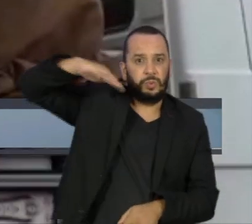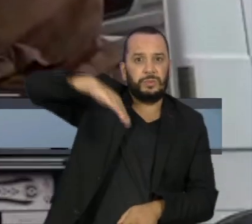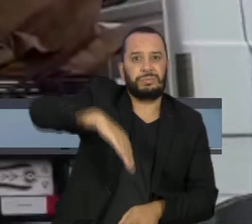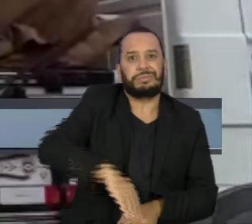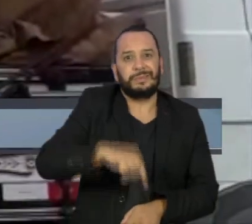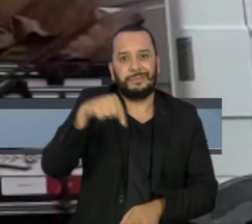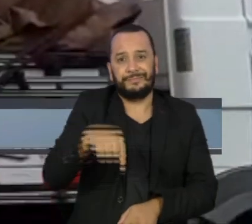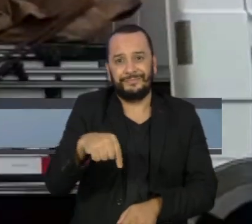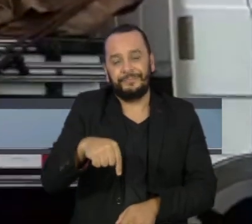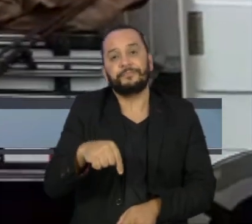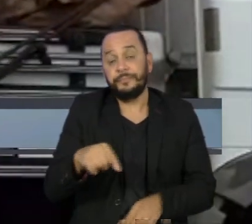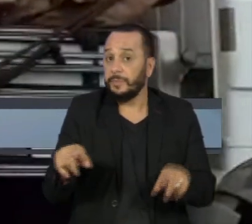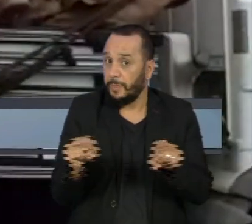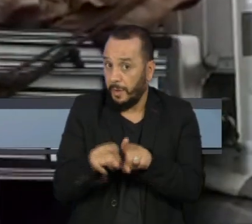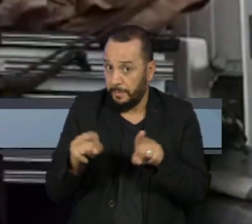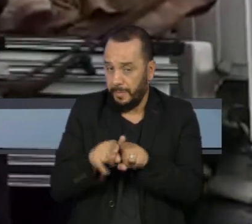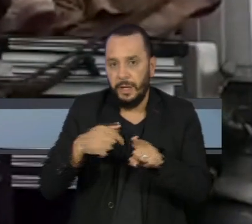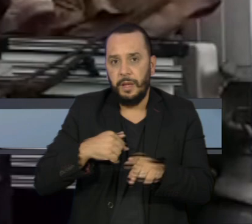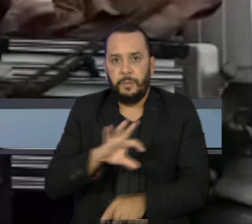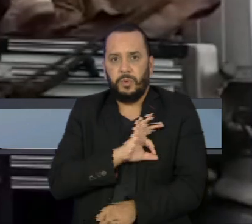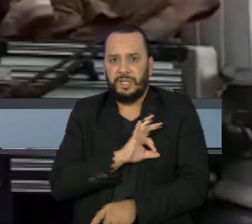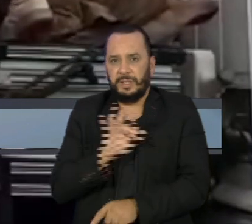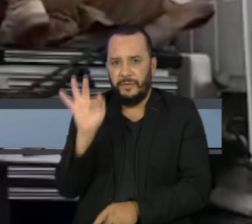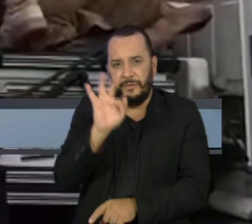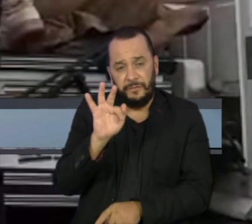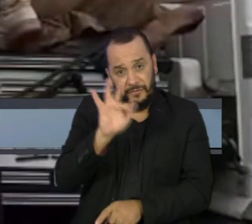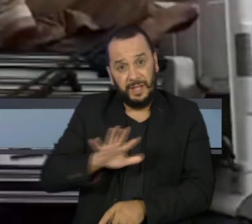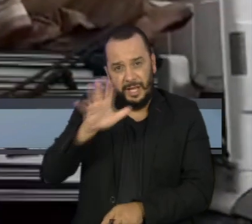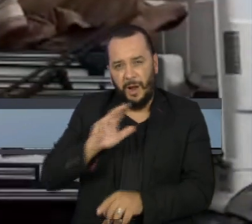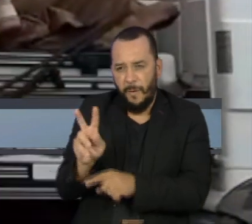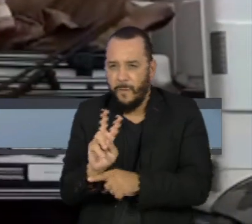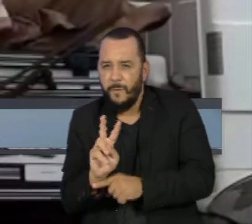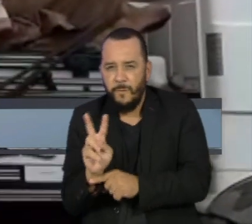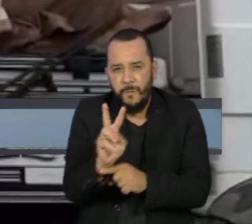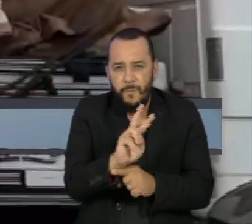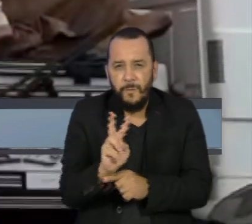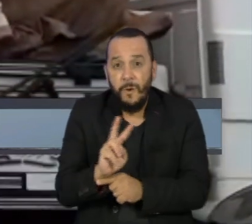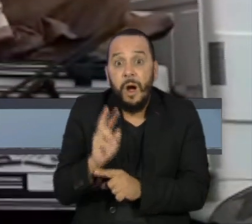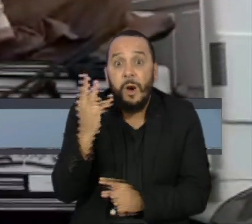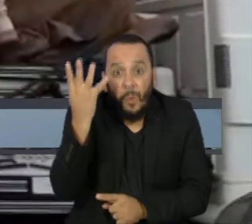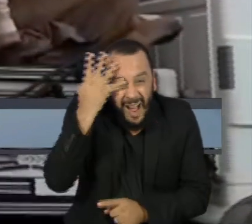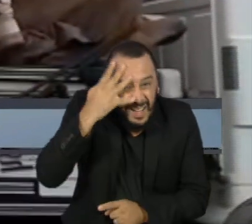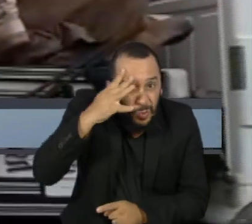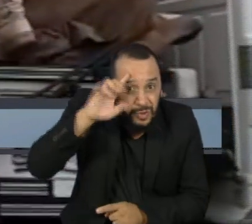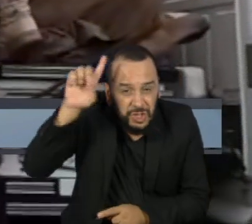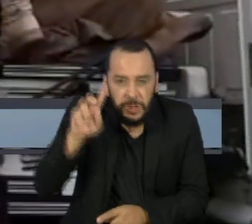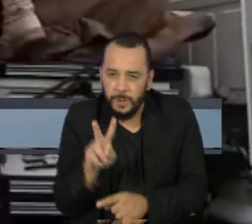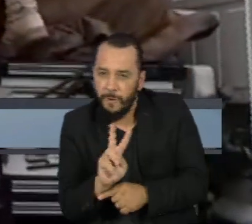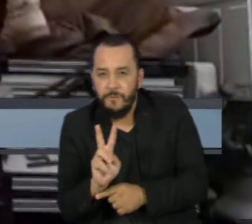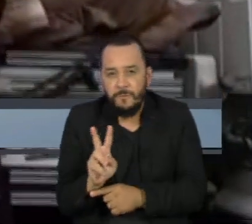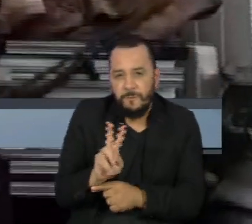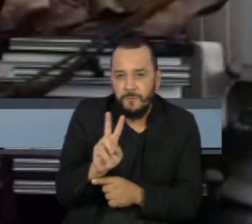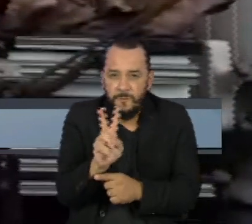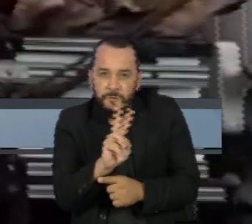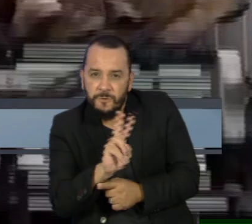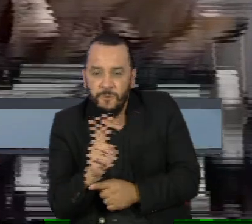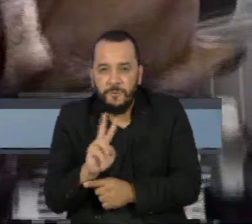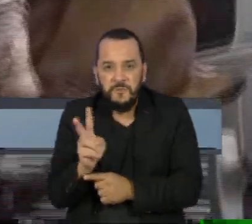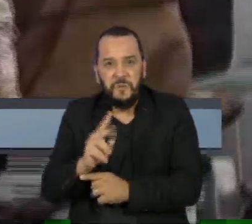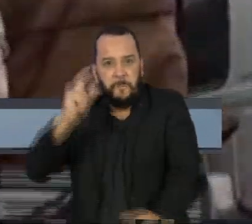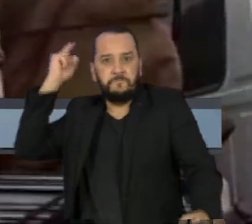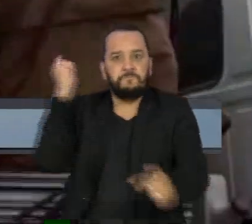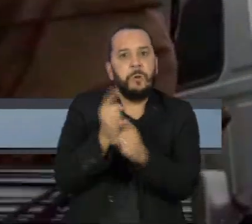Rodoviária Federal batizada de operação Rodovia durou quatro dias e contou com o trabalho de